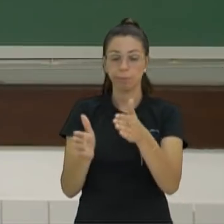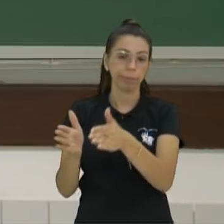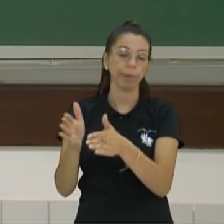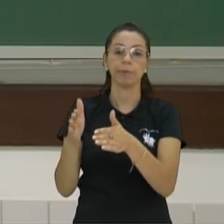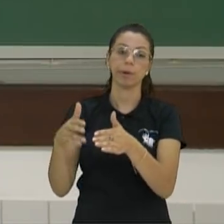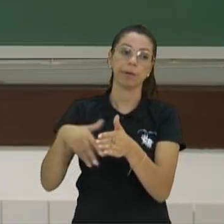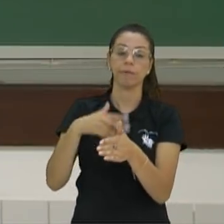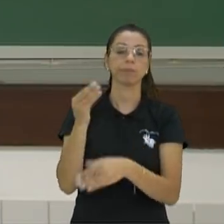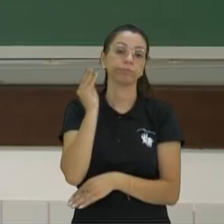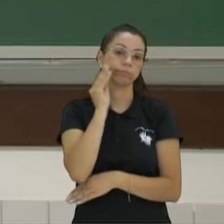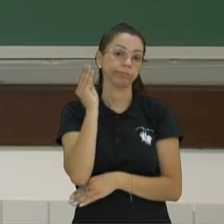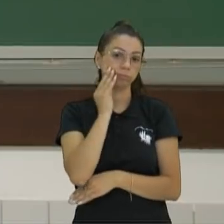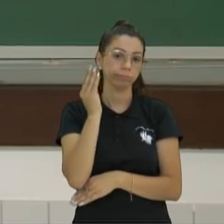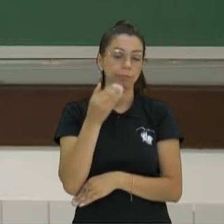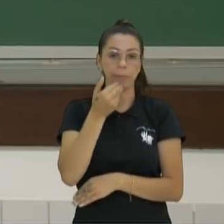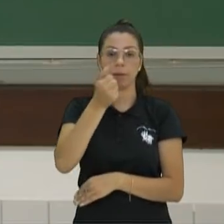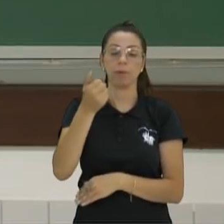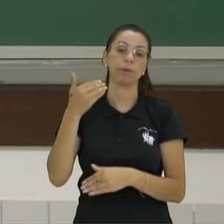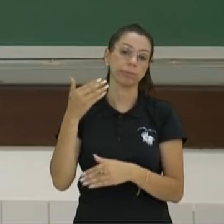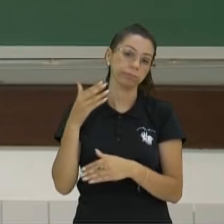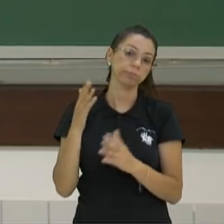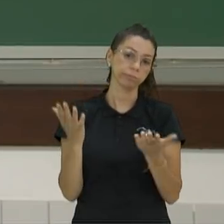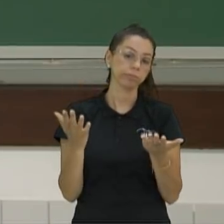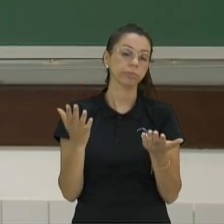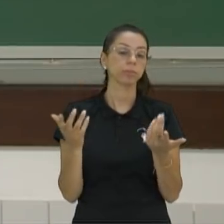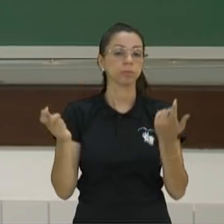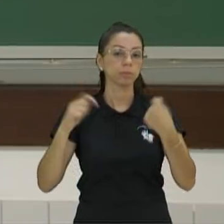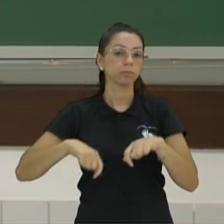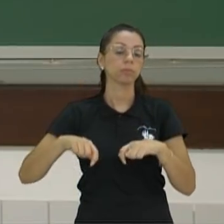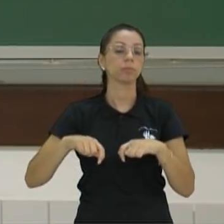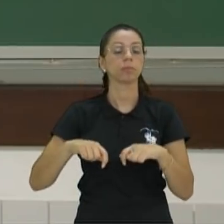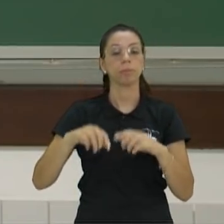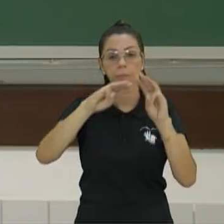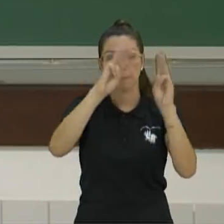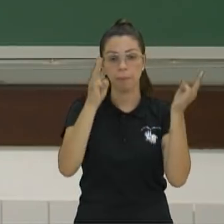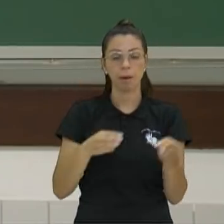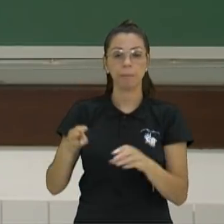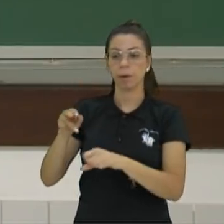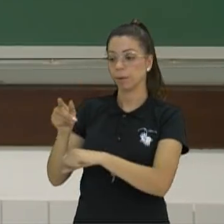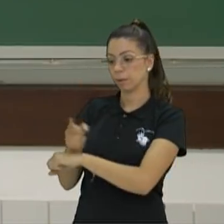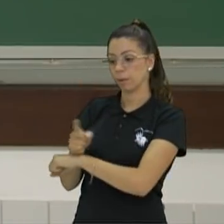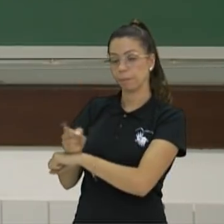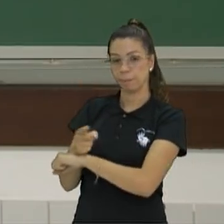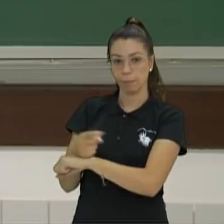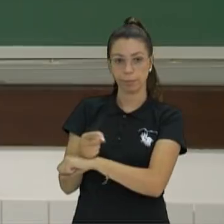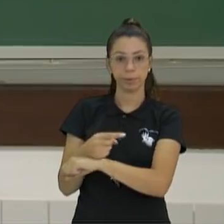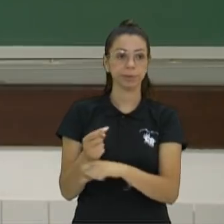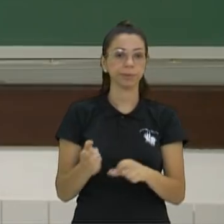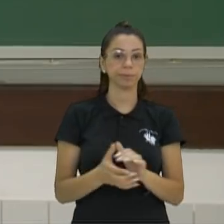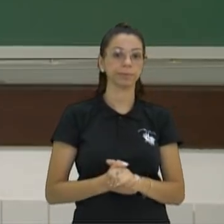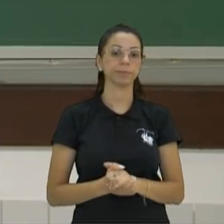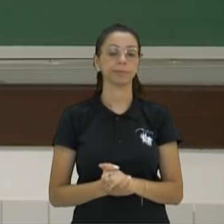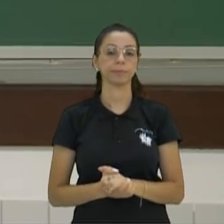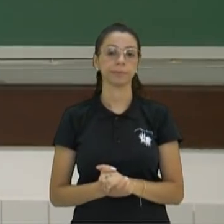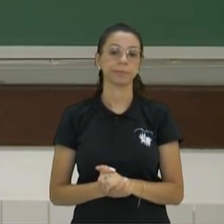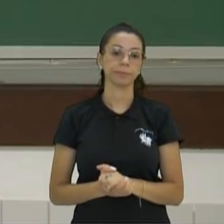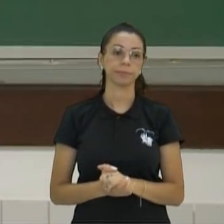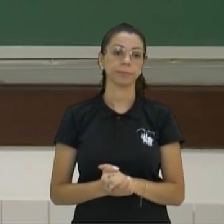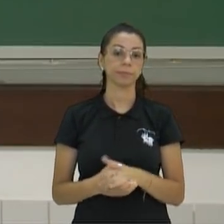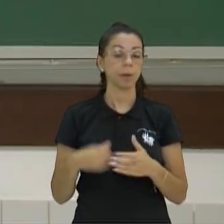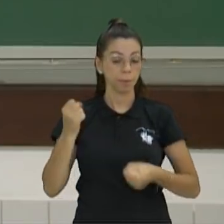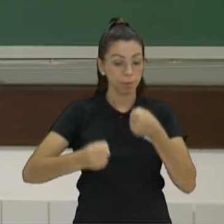vai tentar fazer o melhor que puder a partir do mapa e da bússola que ele tem na mão, certo? Então essa é